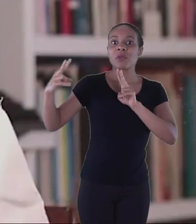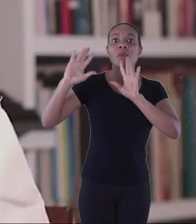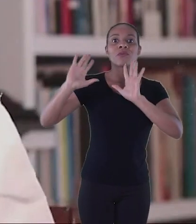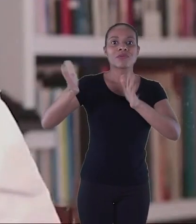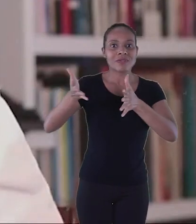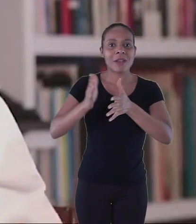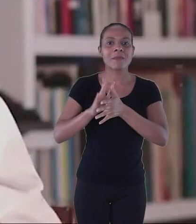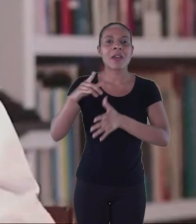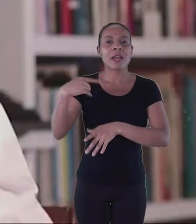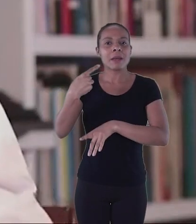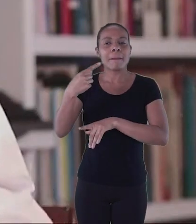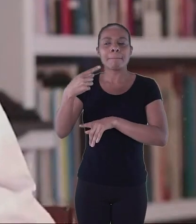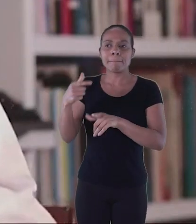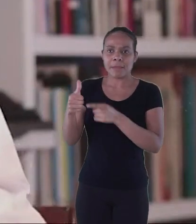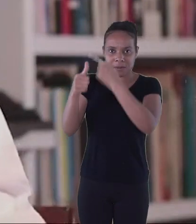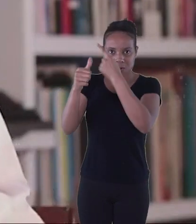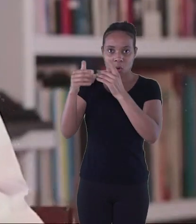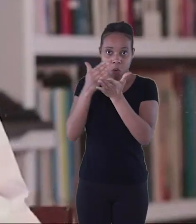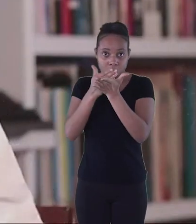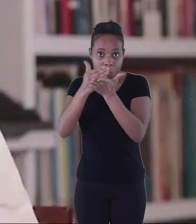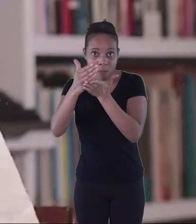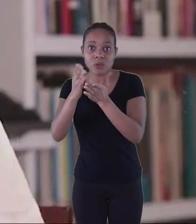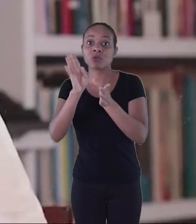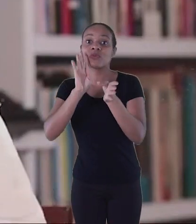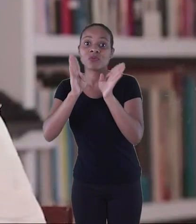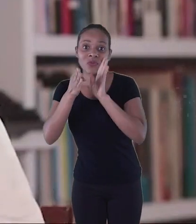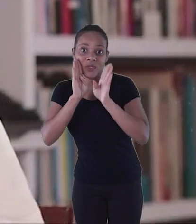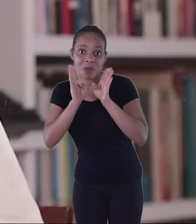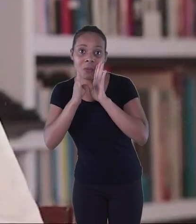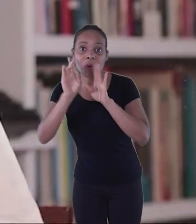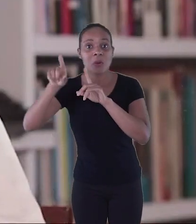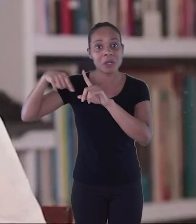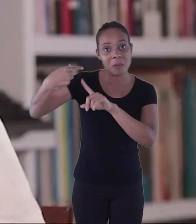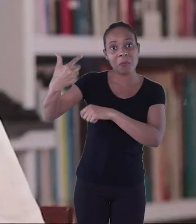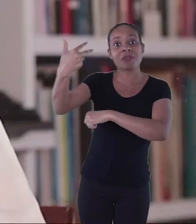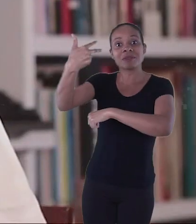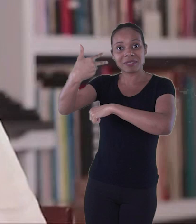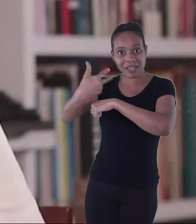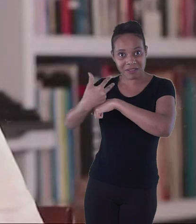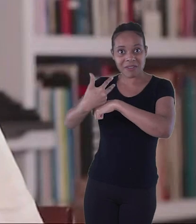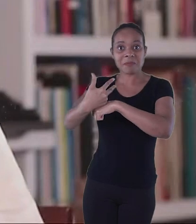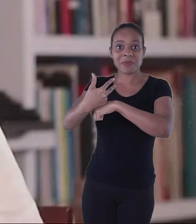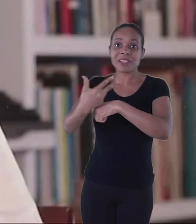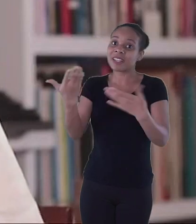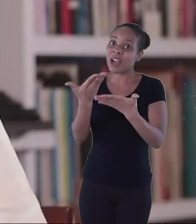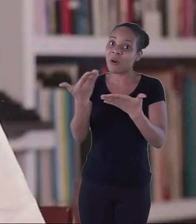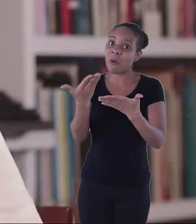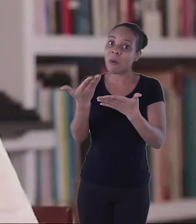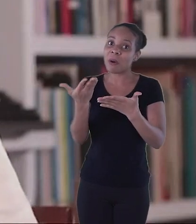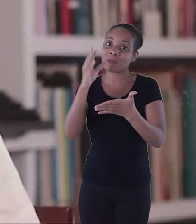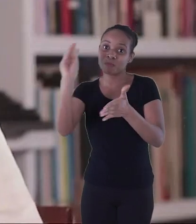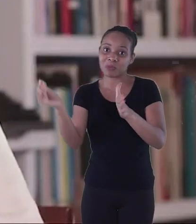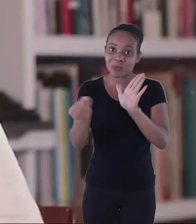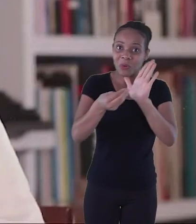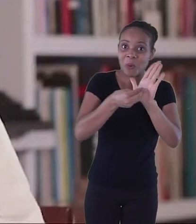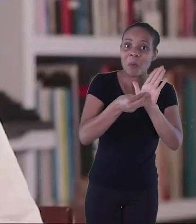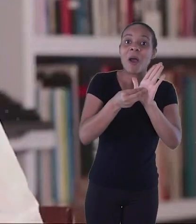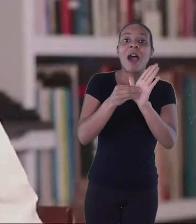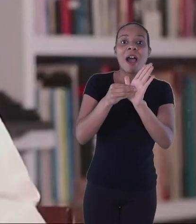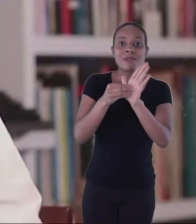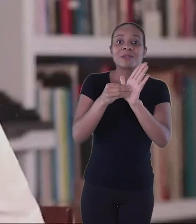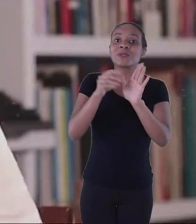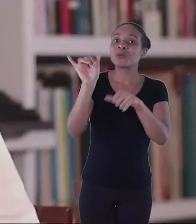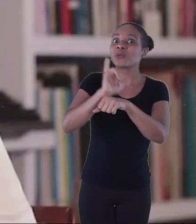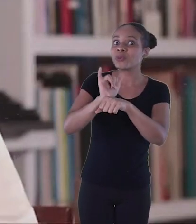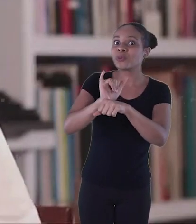a gravar e colocar nesse ambiente que você está assistindo, que é o YouTube. Aí no YouTube do Sempre um Papo tem quase